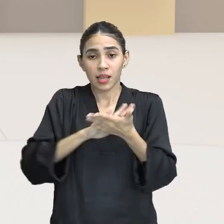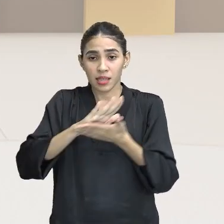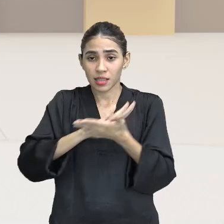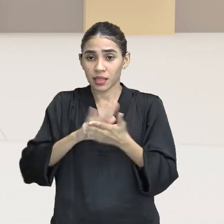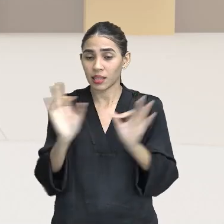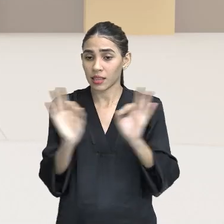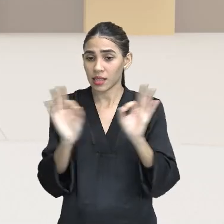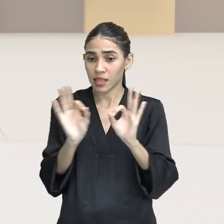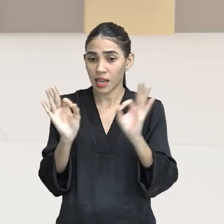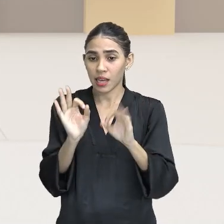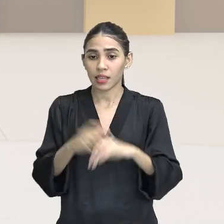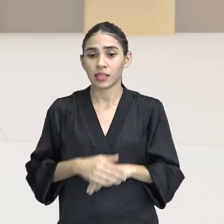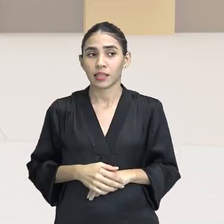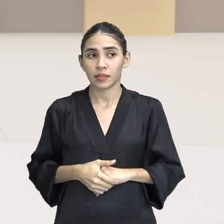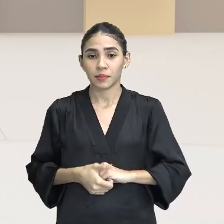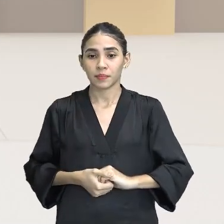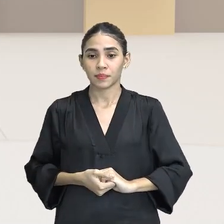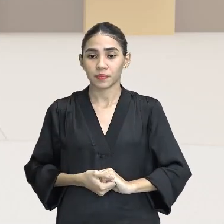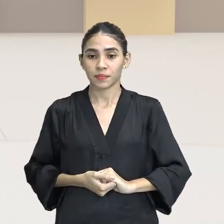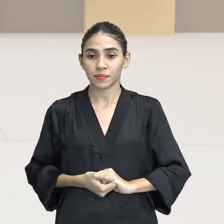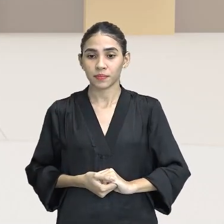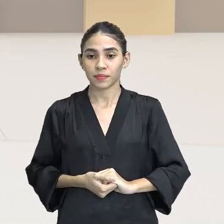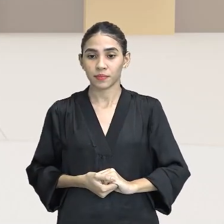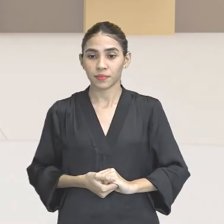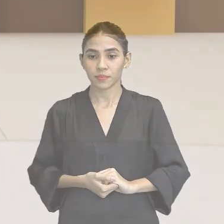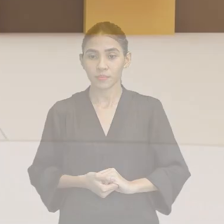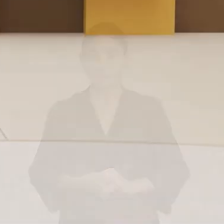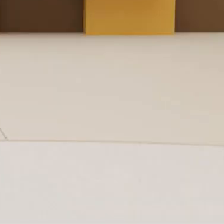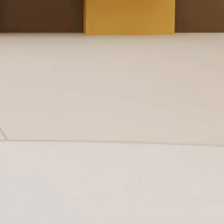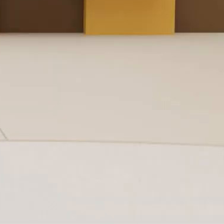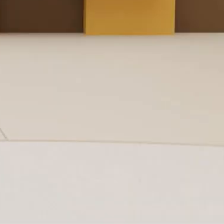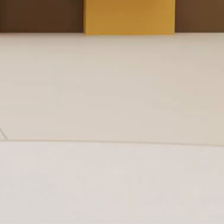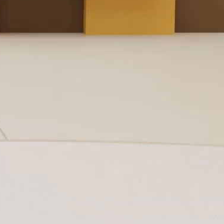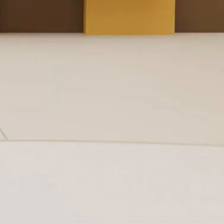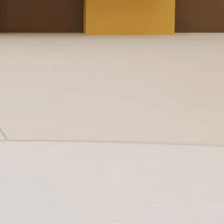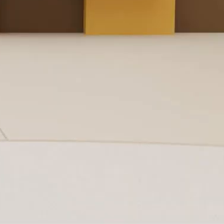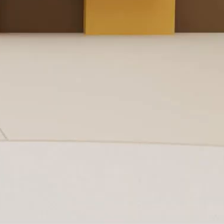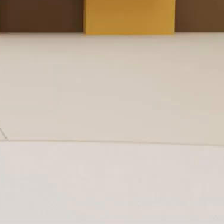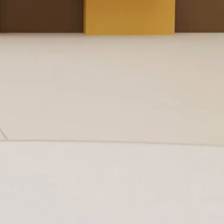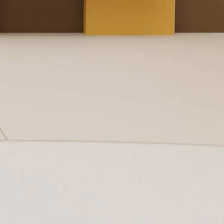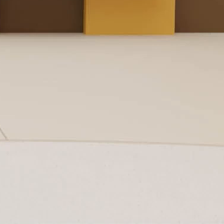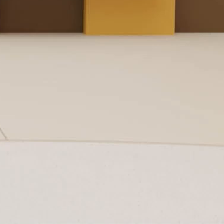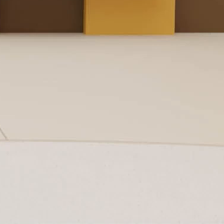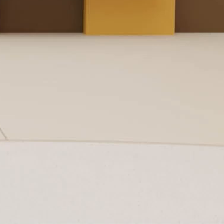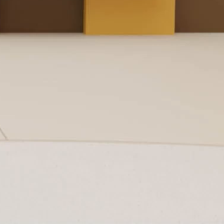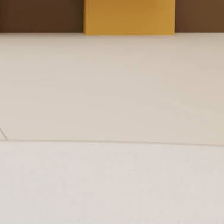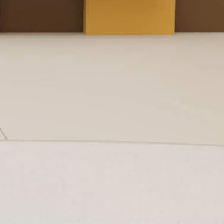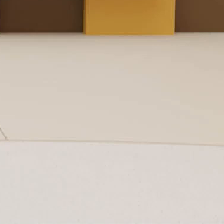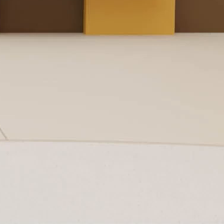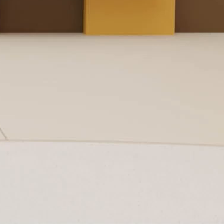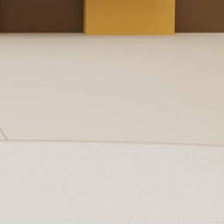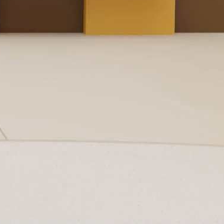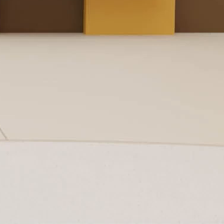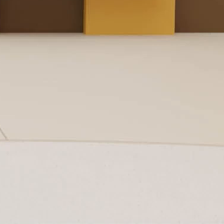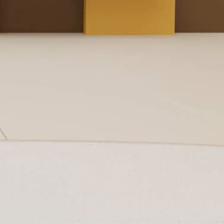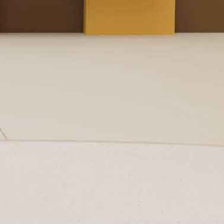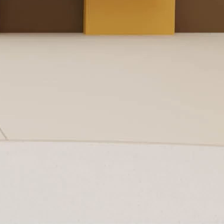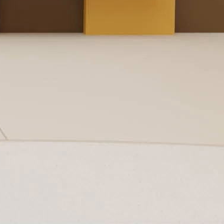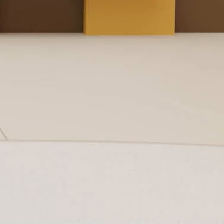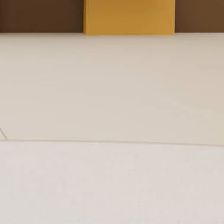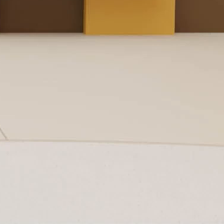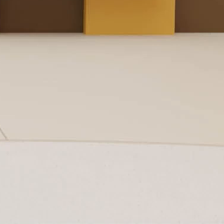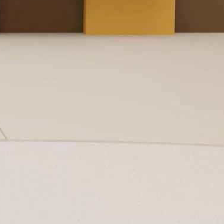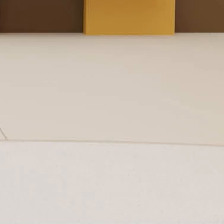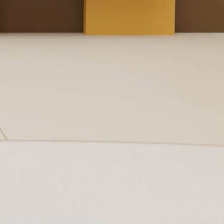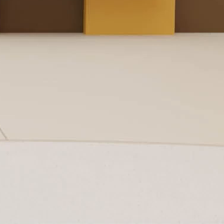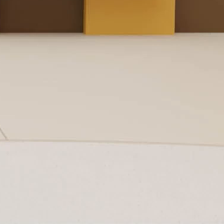assim, do tecnológico que nós temos hoje para fazer essas construções, para pensar no sistema de irrigação,